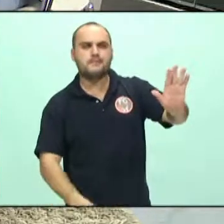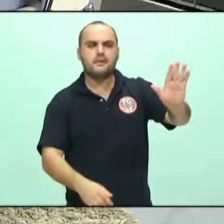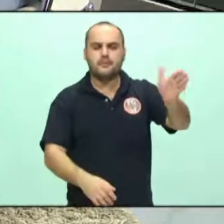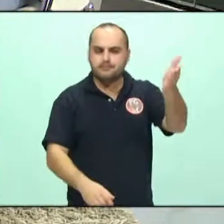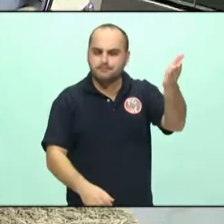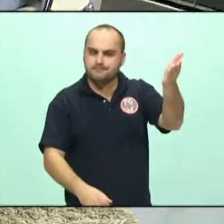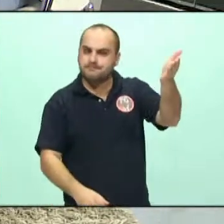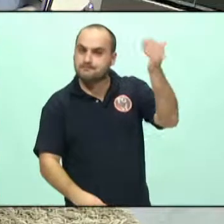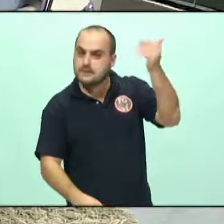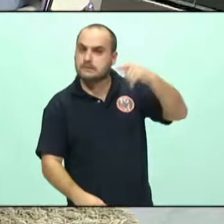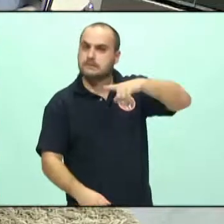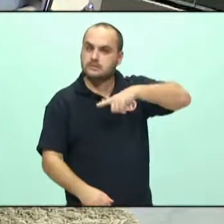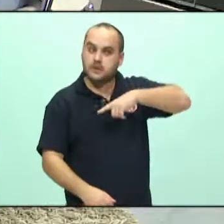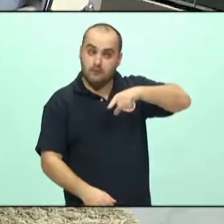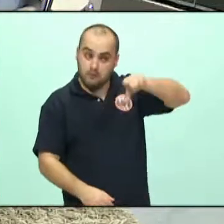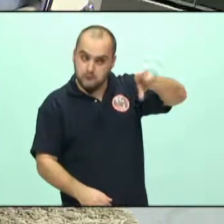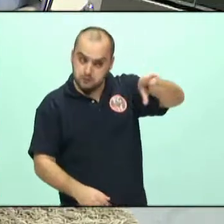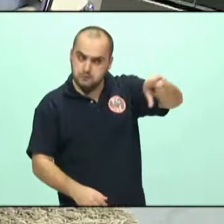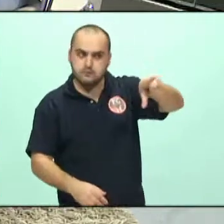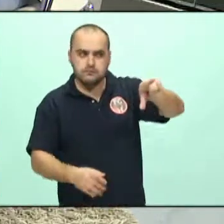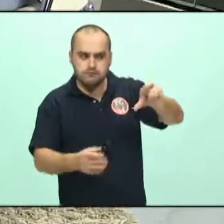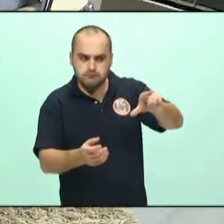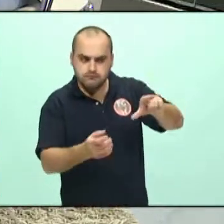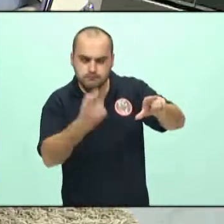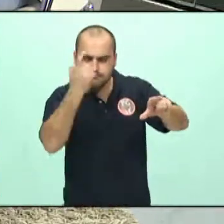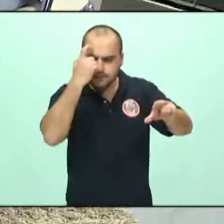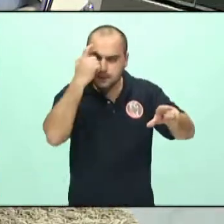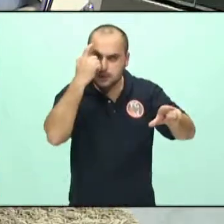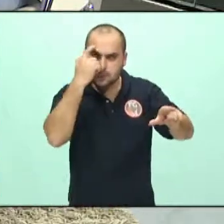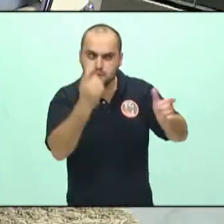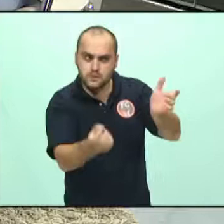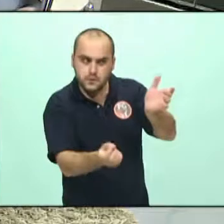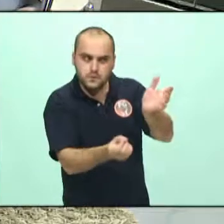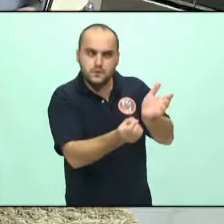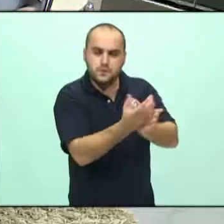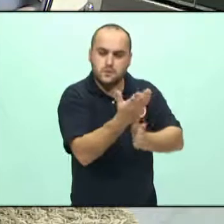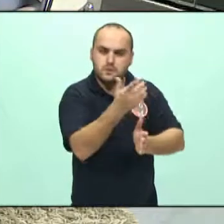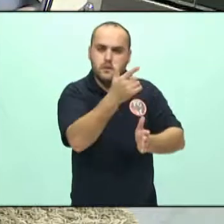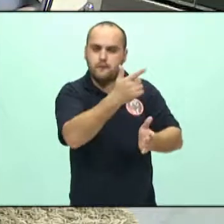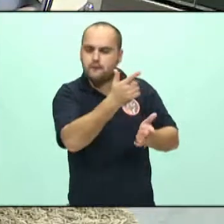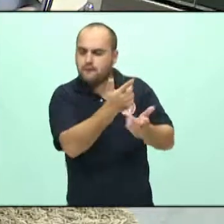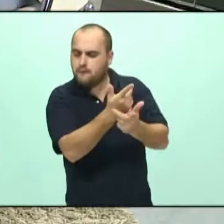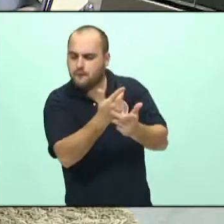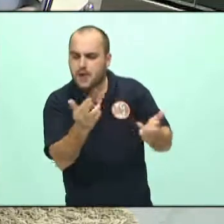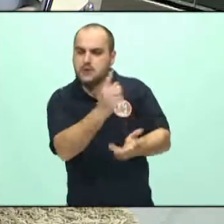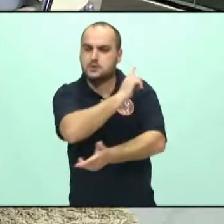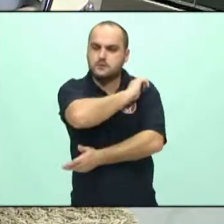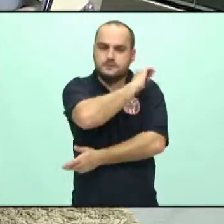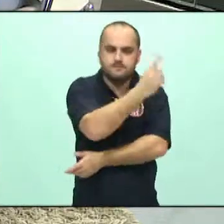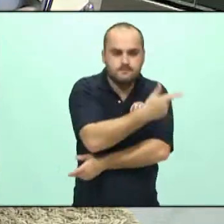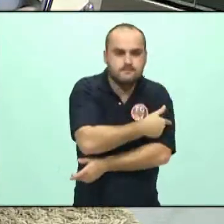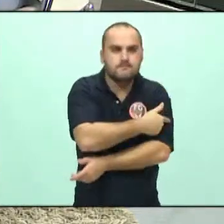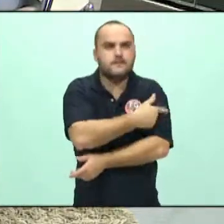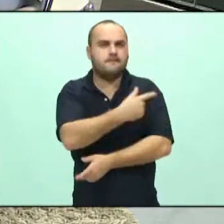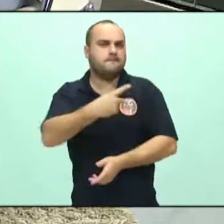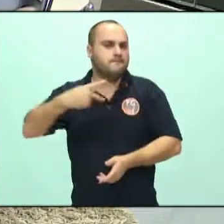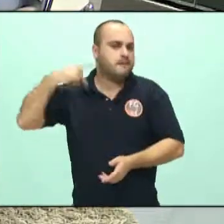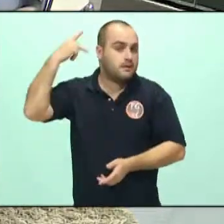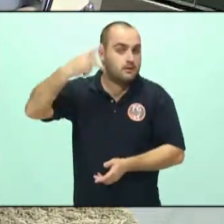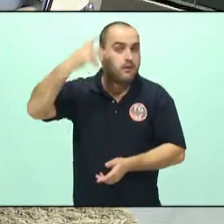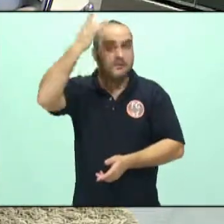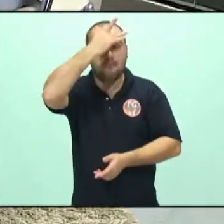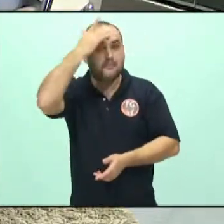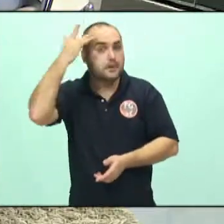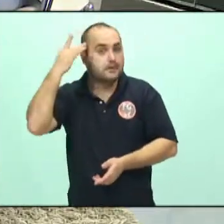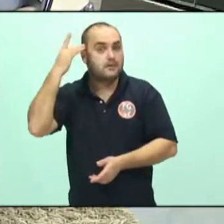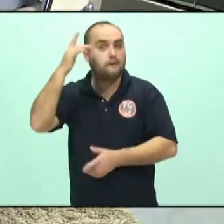Casa de Leis, por sua iniciativa, presença de muitas autoridades, vereadores, pessoal de Florianópolis